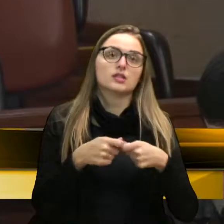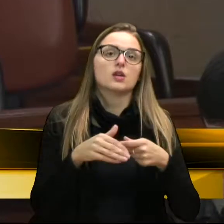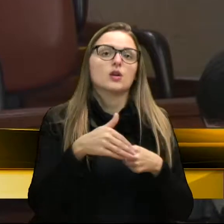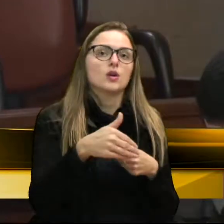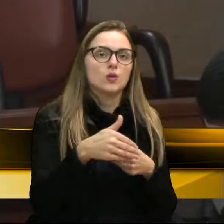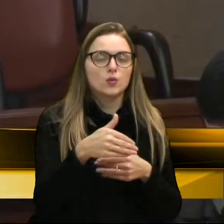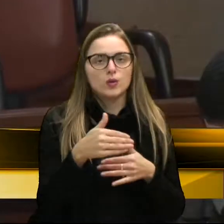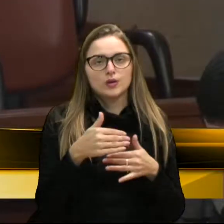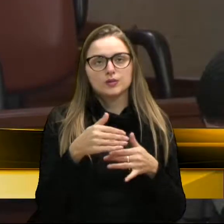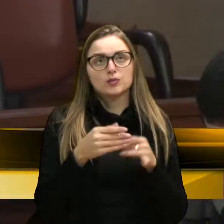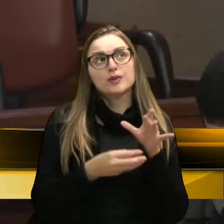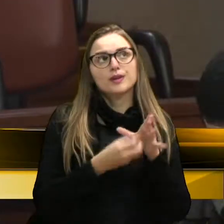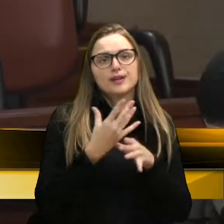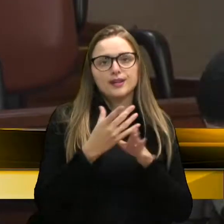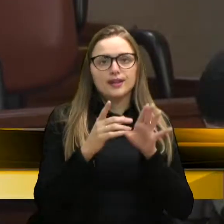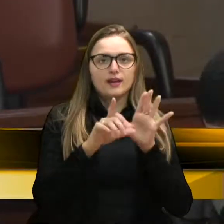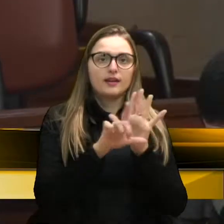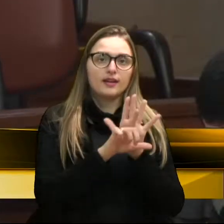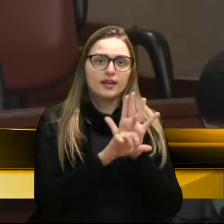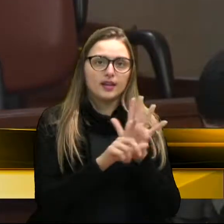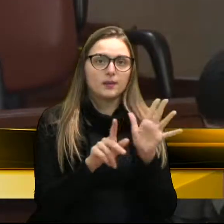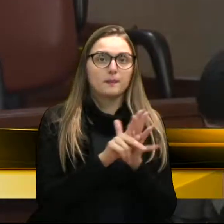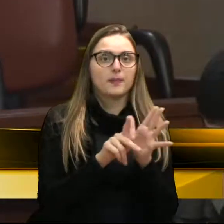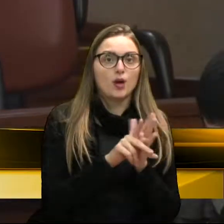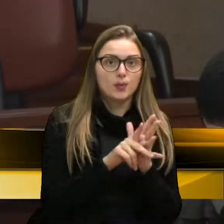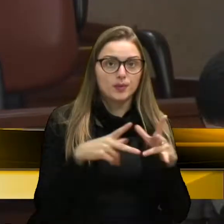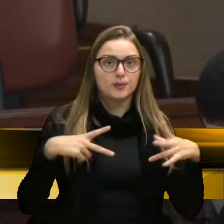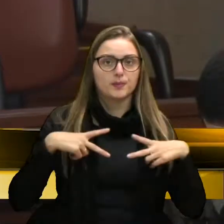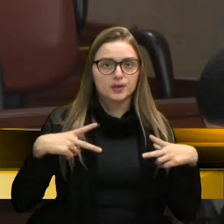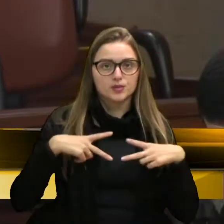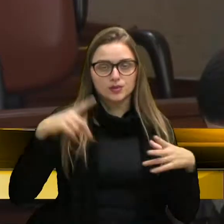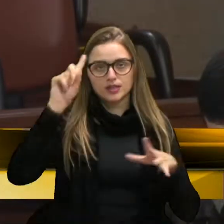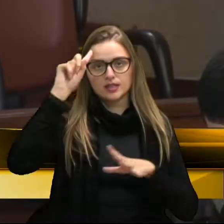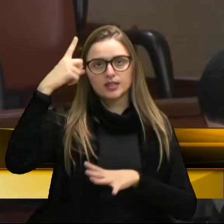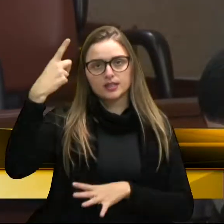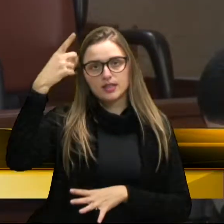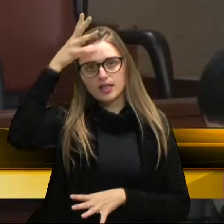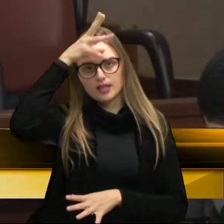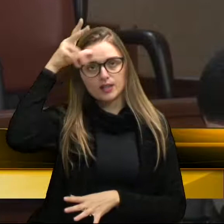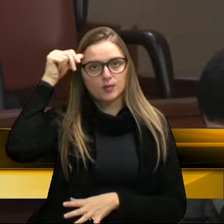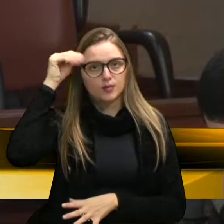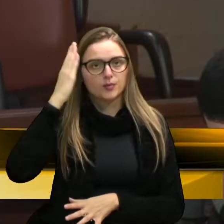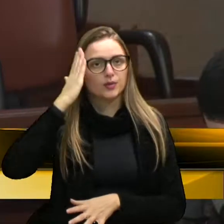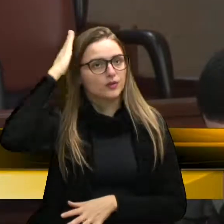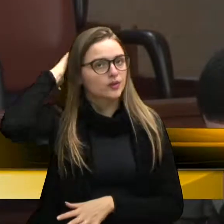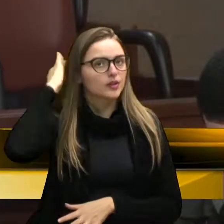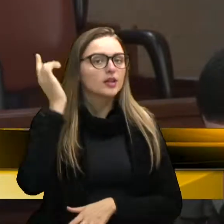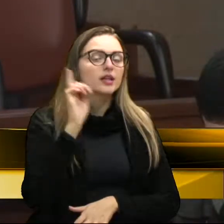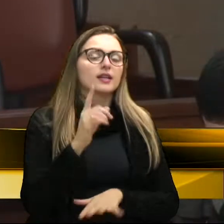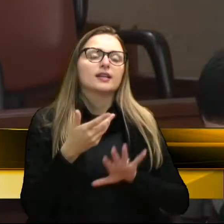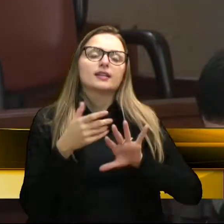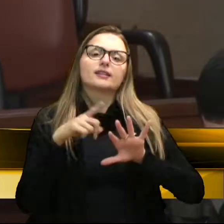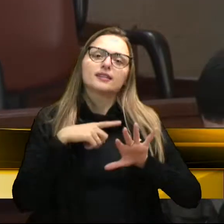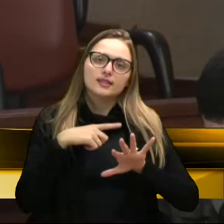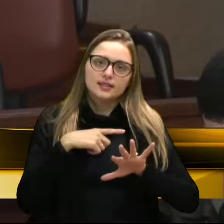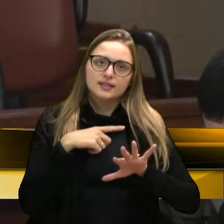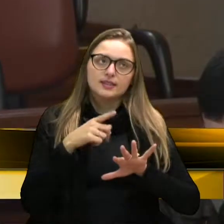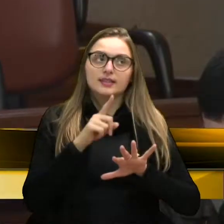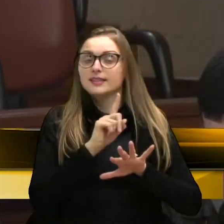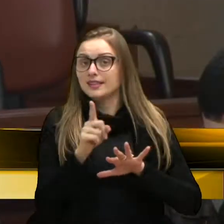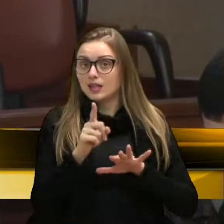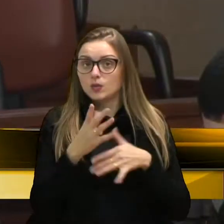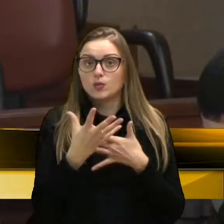sobre matéria de competência privativa do prefeito, ferindo o princípio da separação